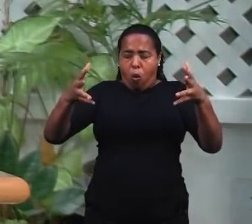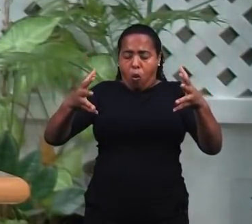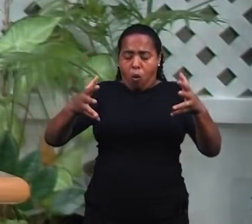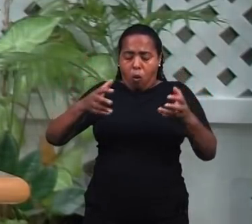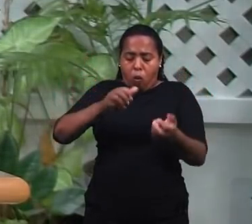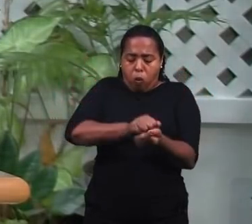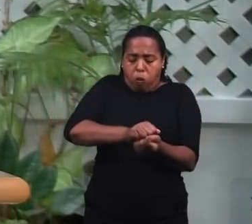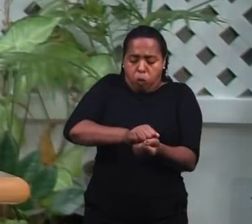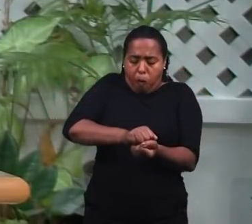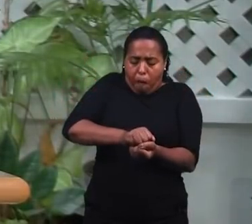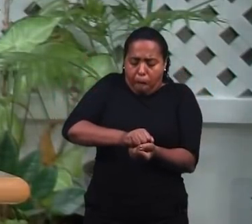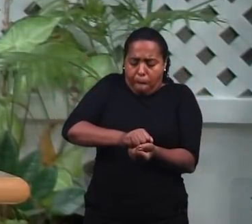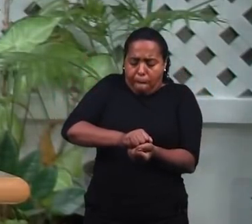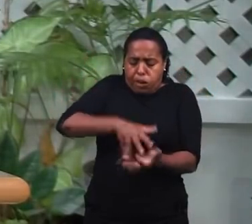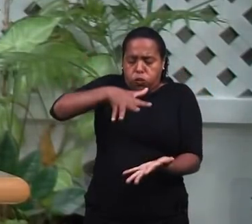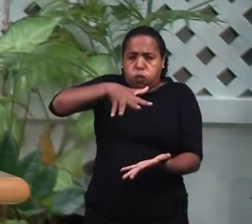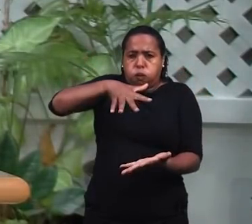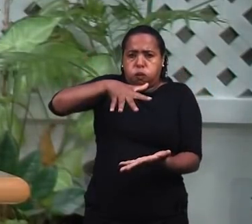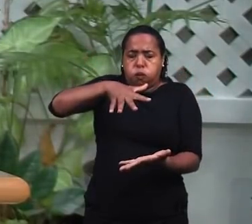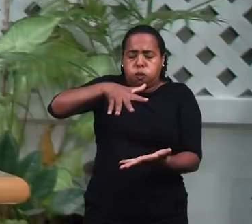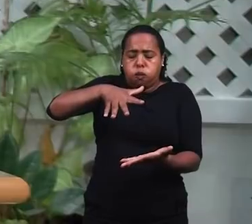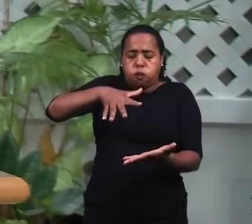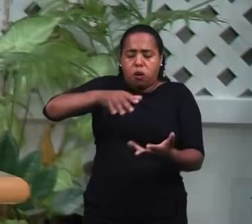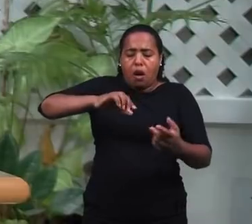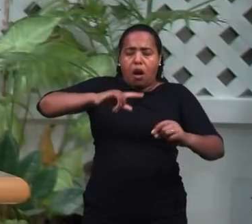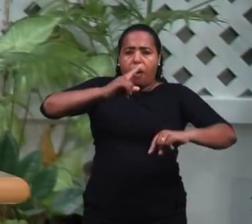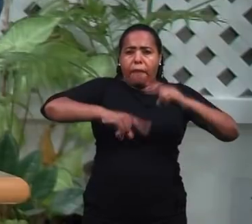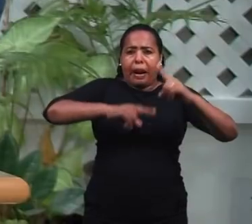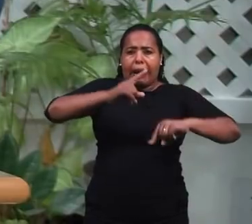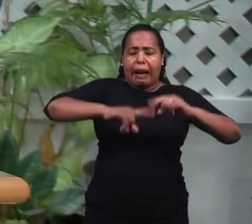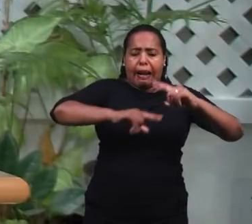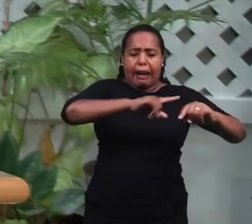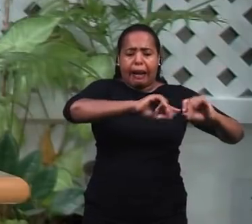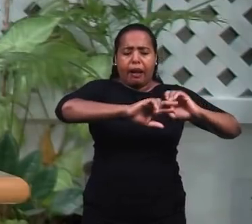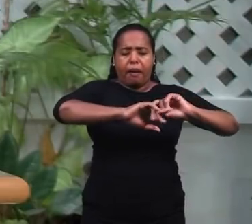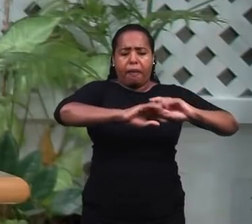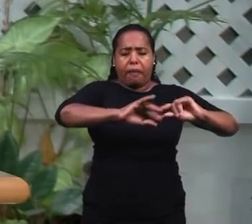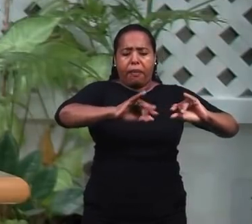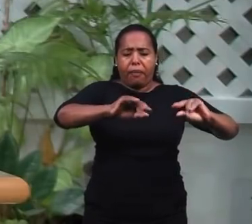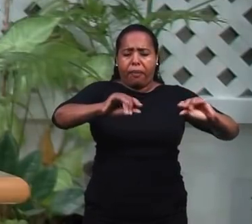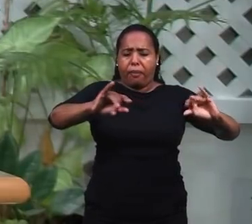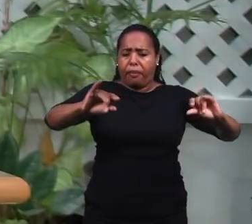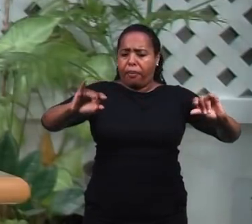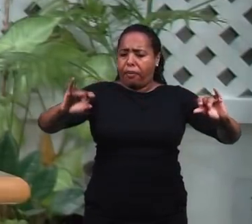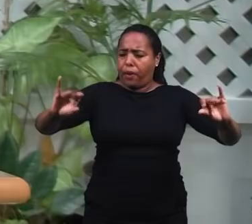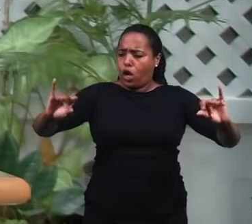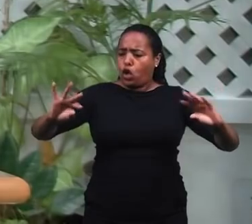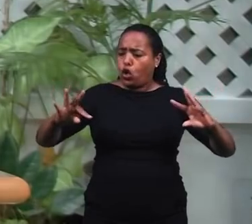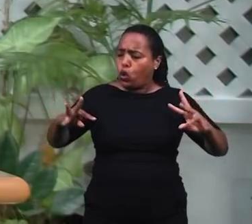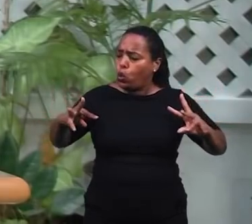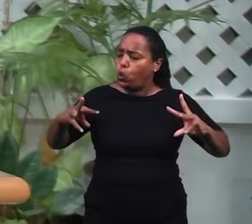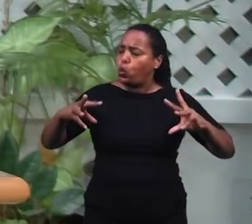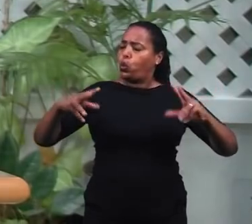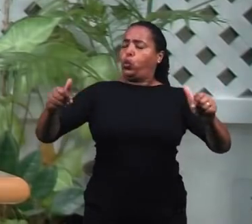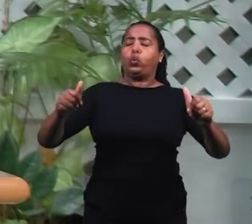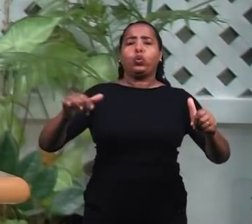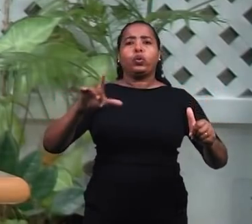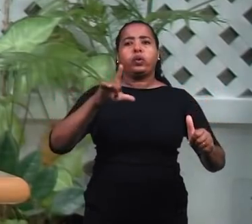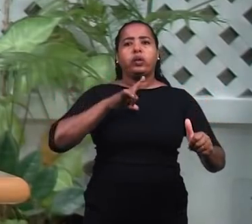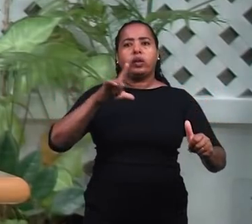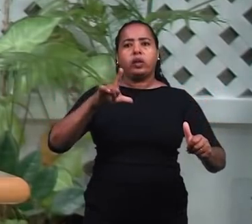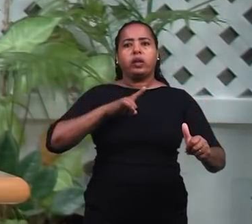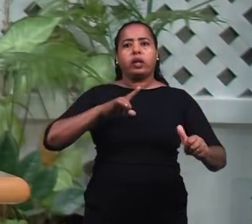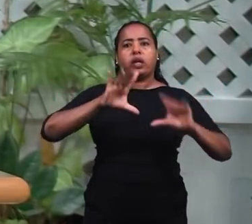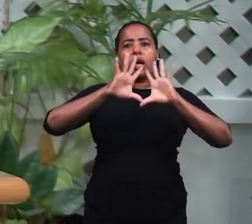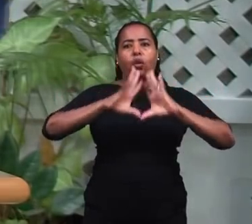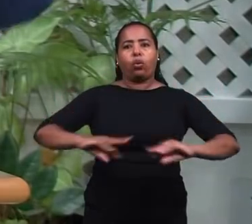os elementos ardendo se desfarão, e todas as obras que nela existem. Haverá